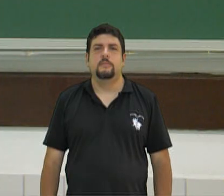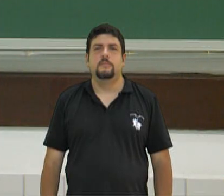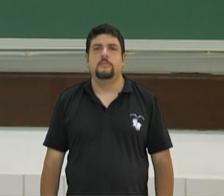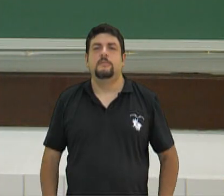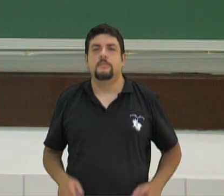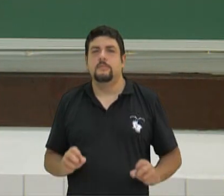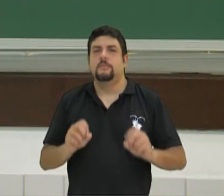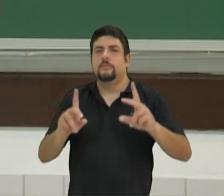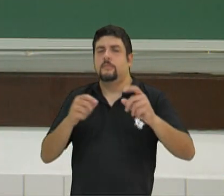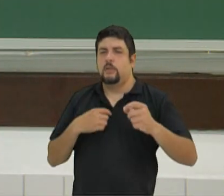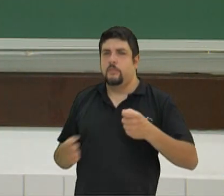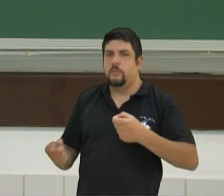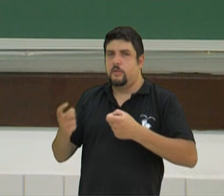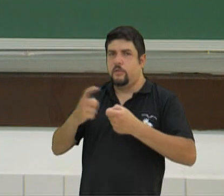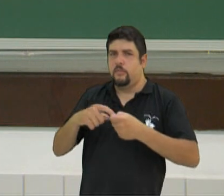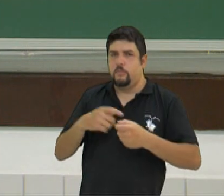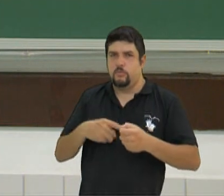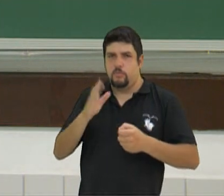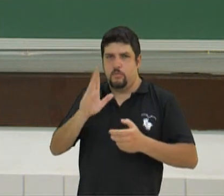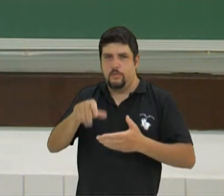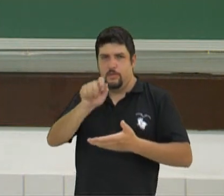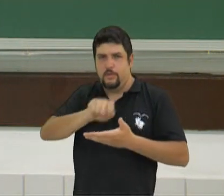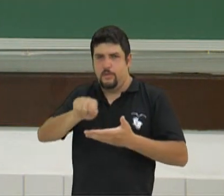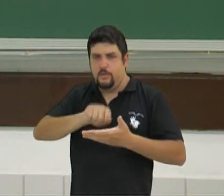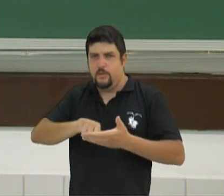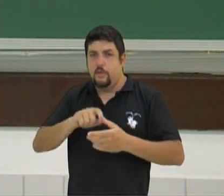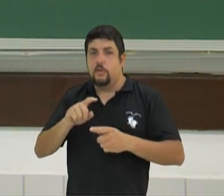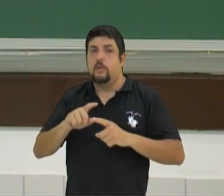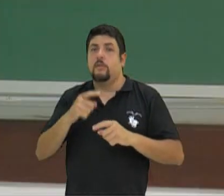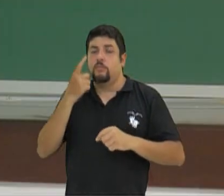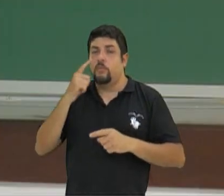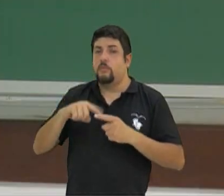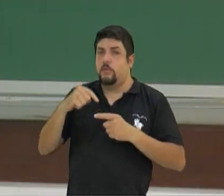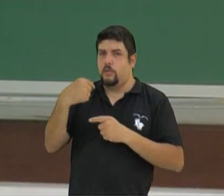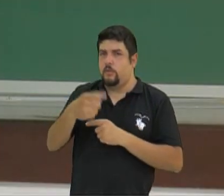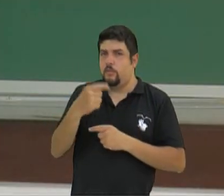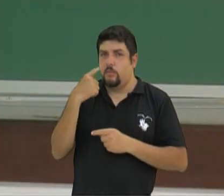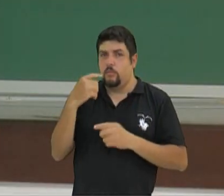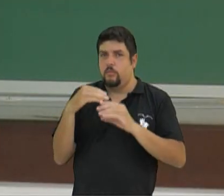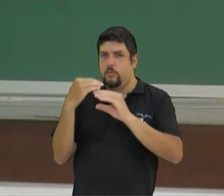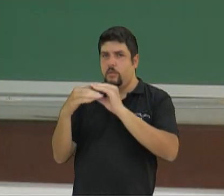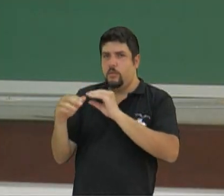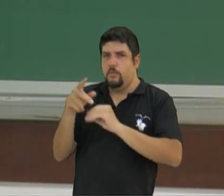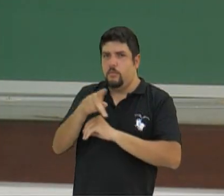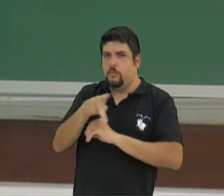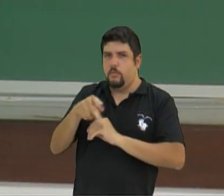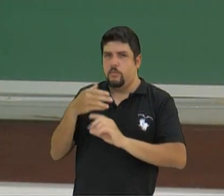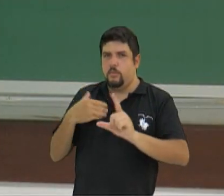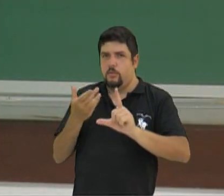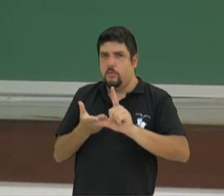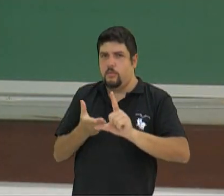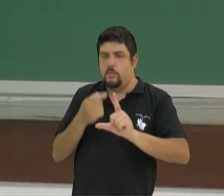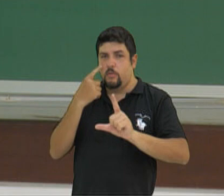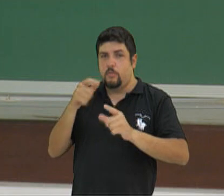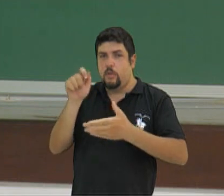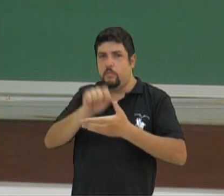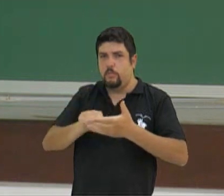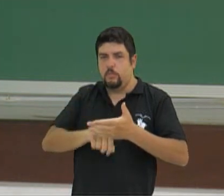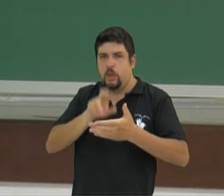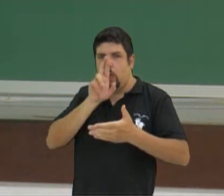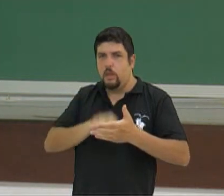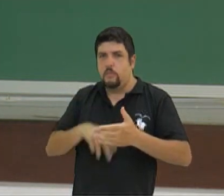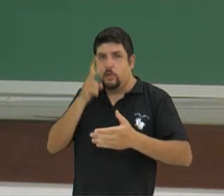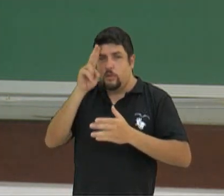De volta aqui, escreveu bastante? Quero ver depois, hein? Manda para o teu professor lá no Classroom, eu quero ver se você está respondendo e você está gostando da história do